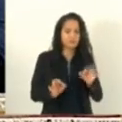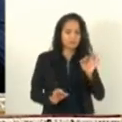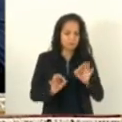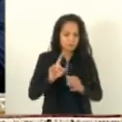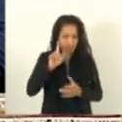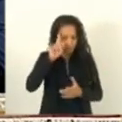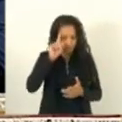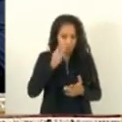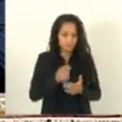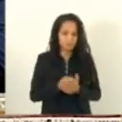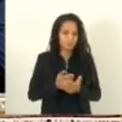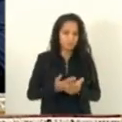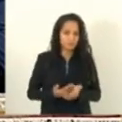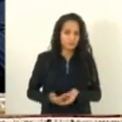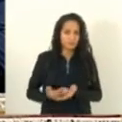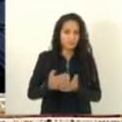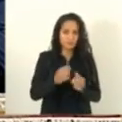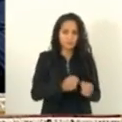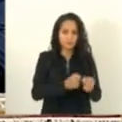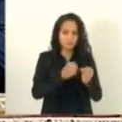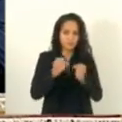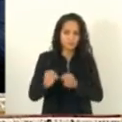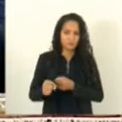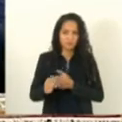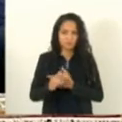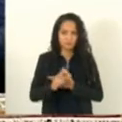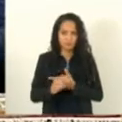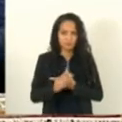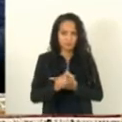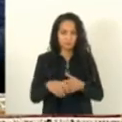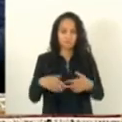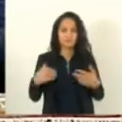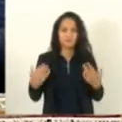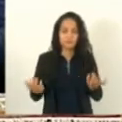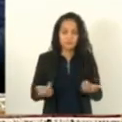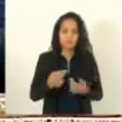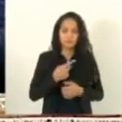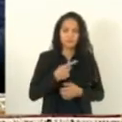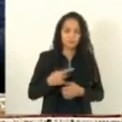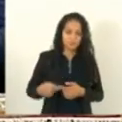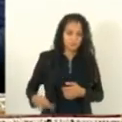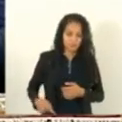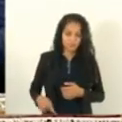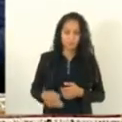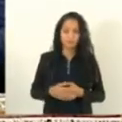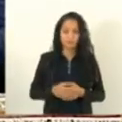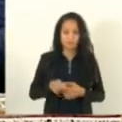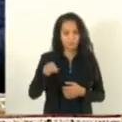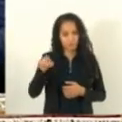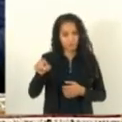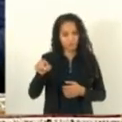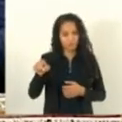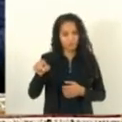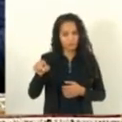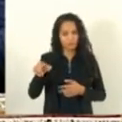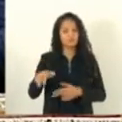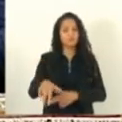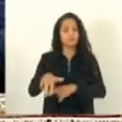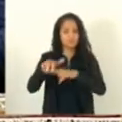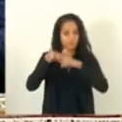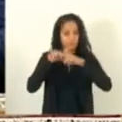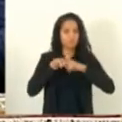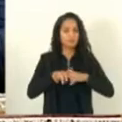ser iniciado pelo Poder Executivo. Então, senhor presidente, por essa razão, por essa